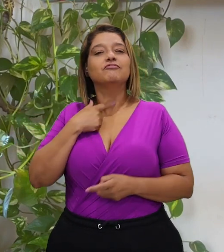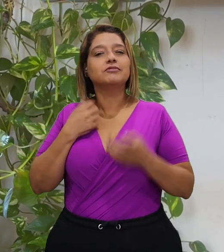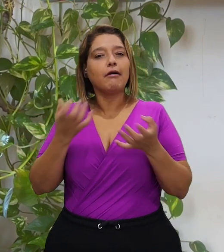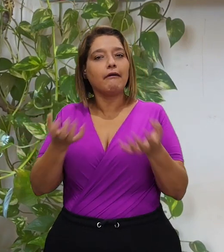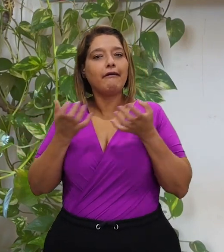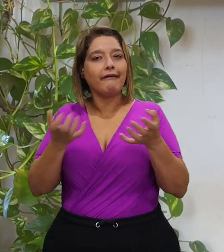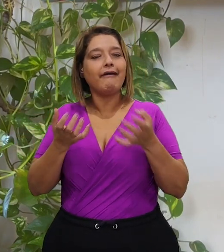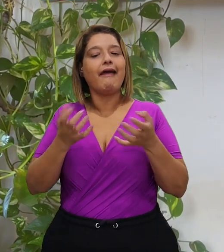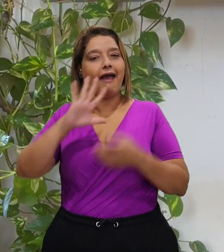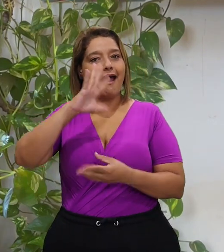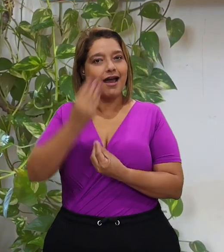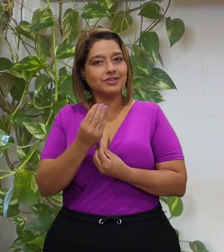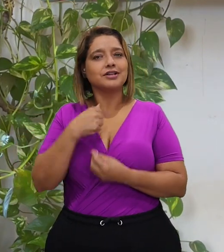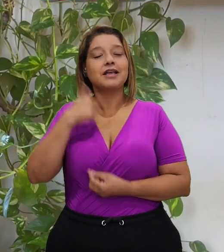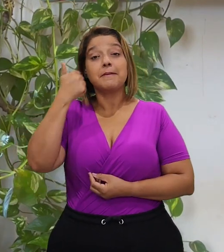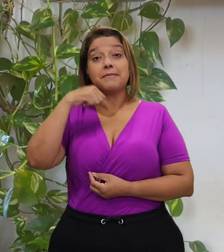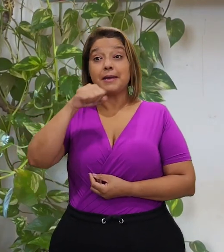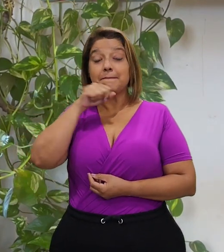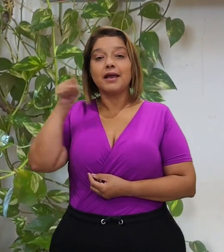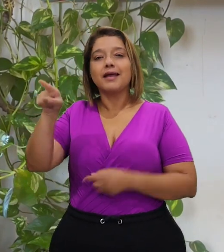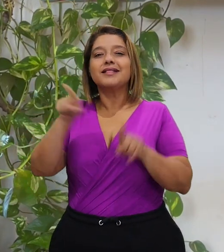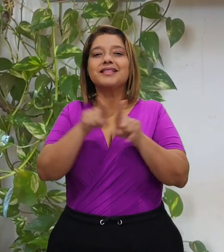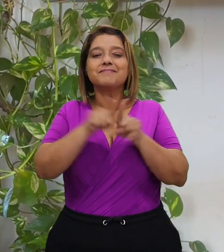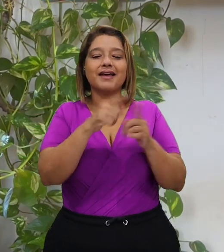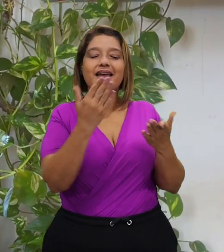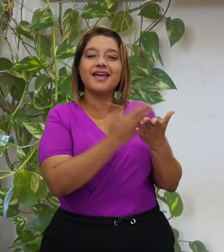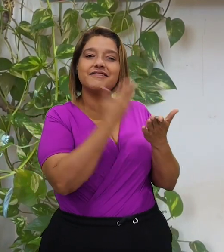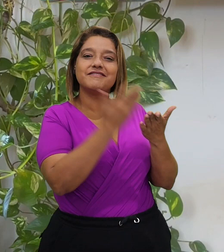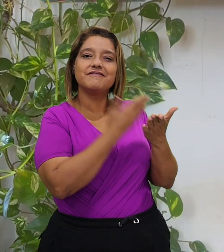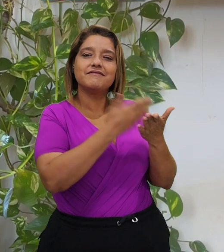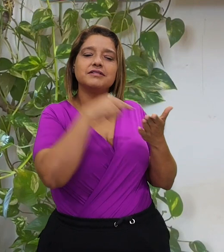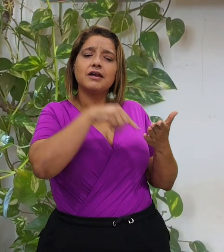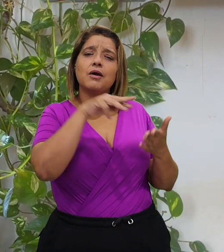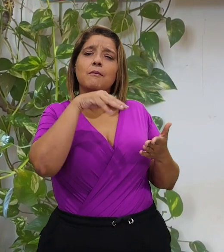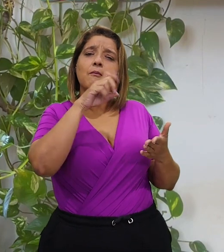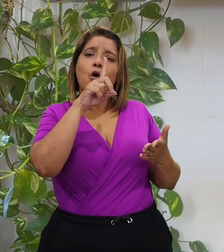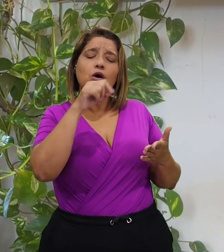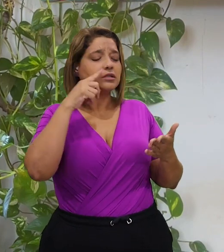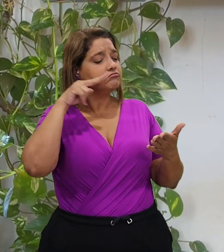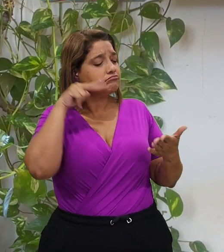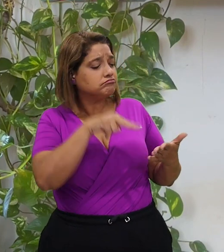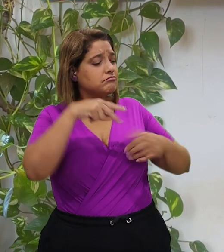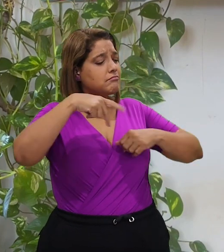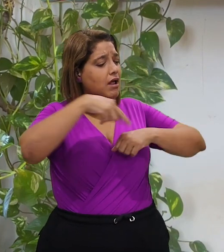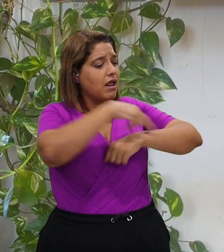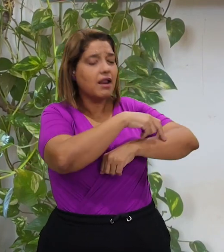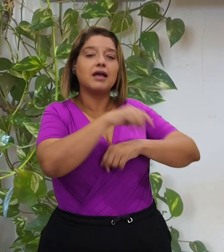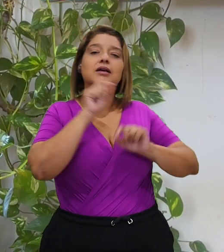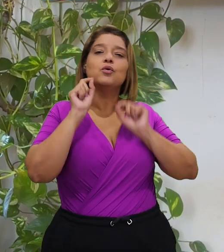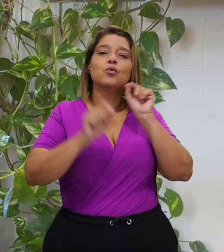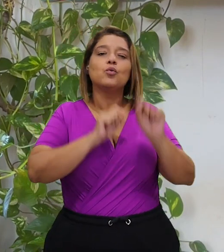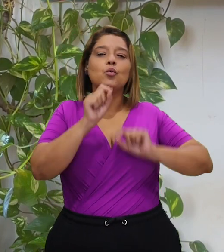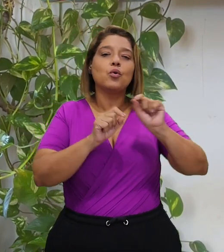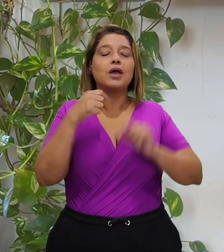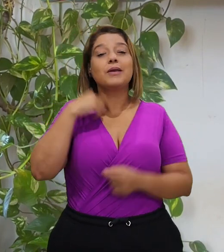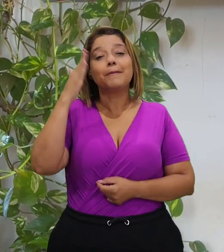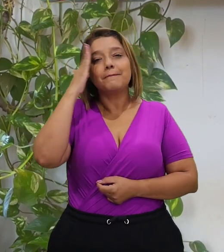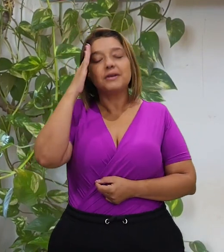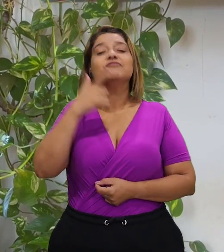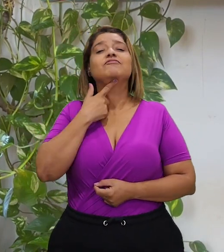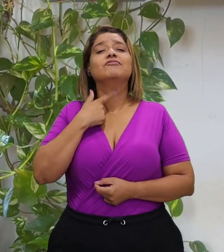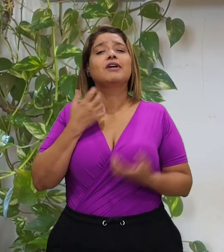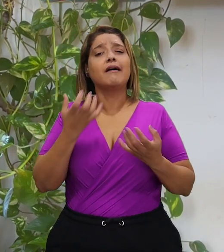despertou para a arte. E eu lembro também que a minha mãe tinha uma revista de moda. Eu comecei a olhar para aquela revista e senti o